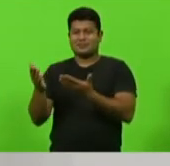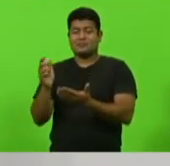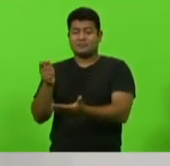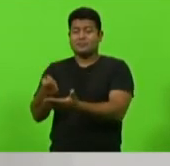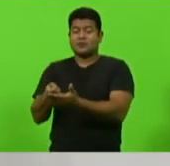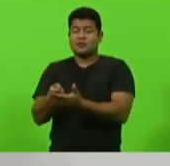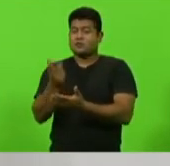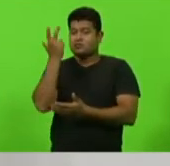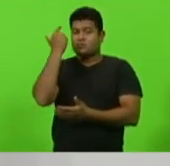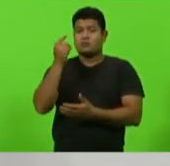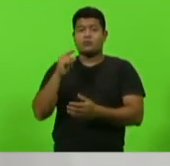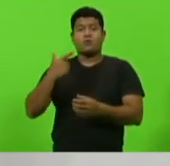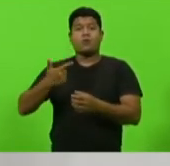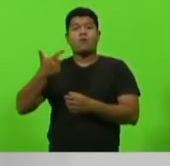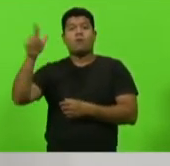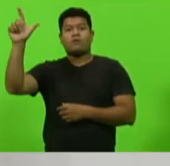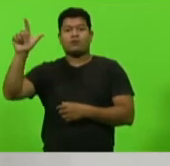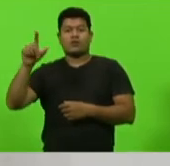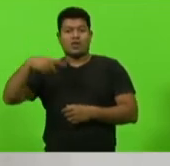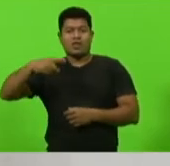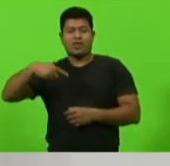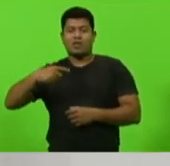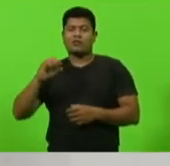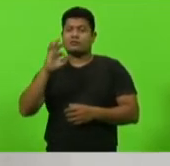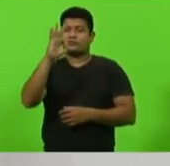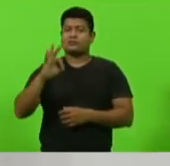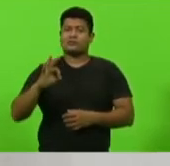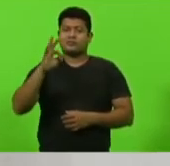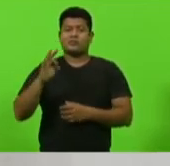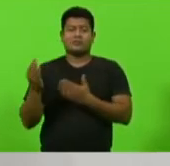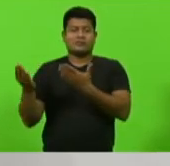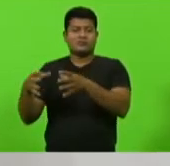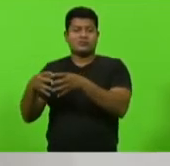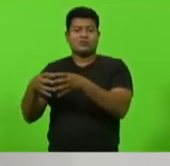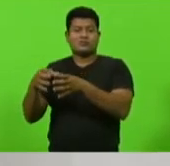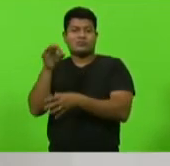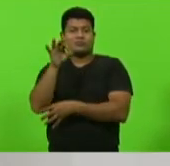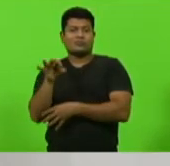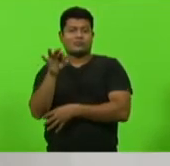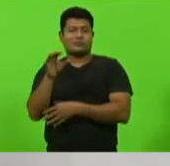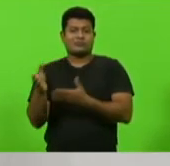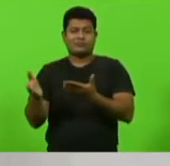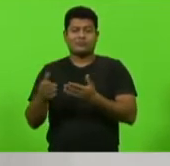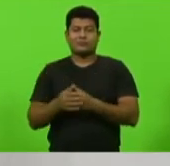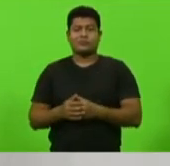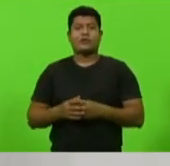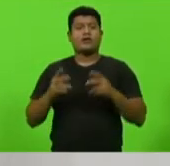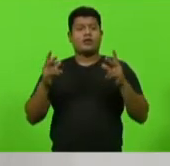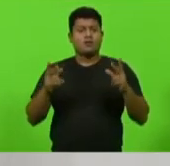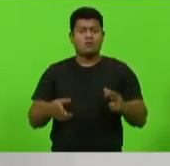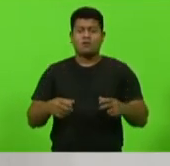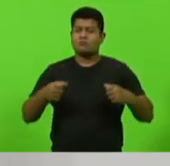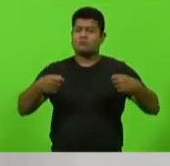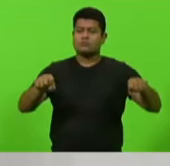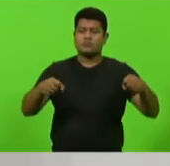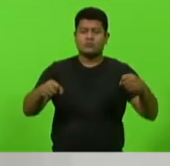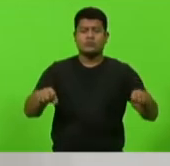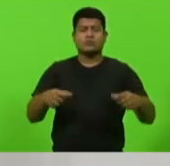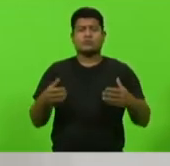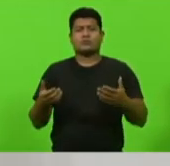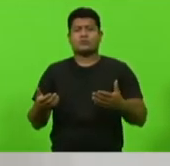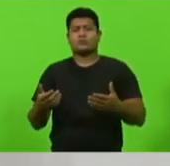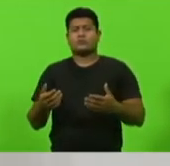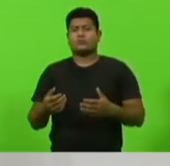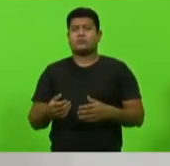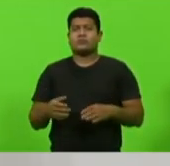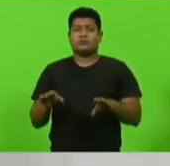Quando você vai abastecer o teu caminhão, a mesma coisa. Quando você vai abastecer a tua moto, mototáxi,